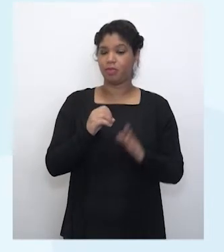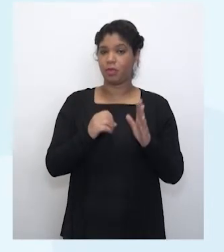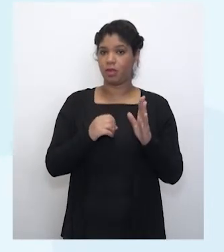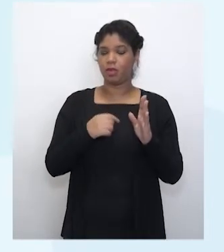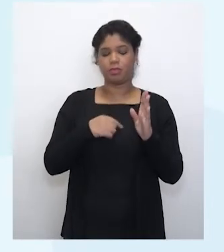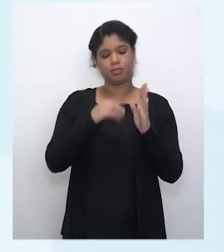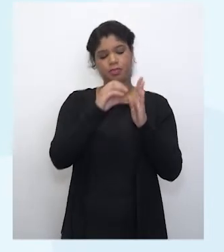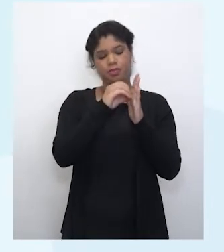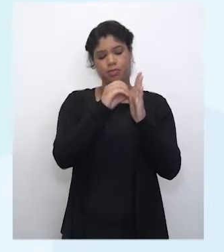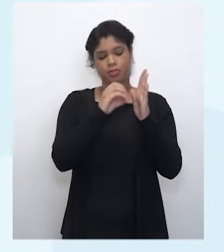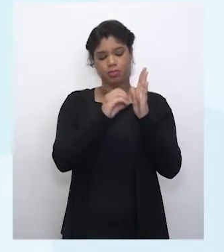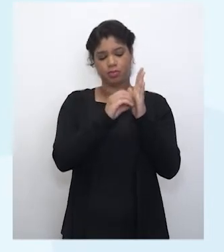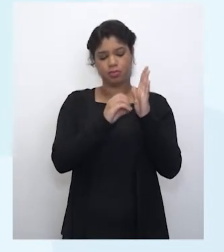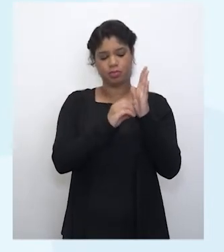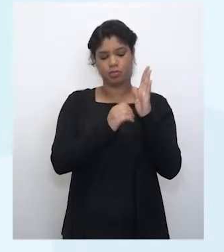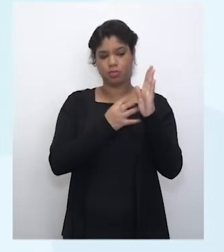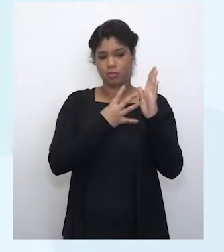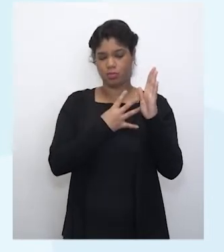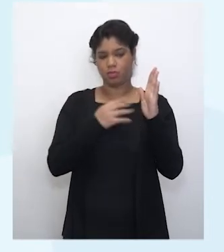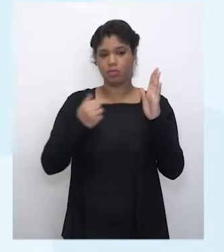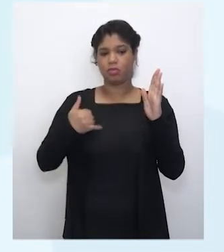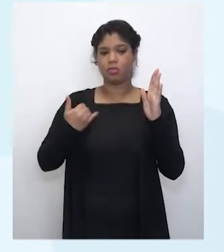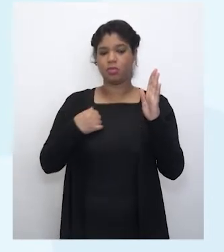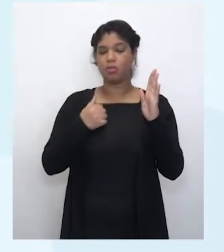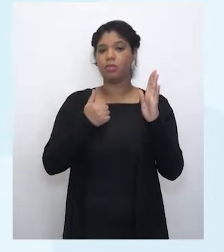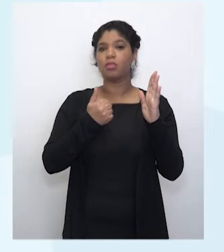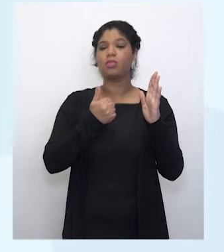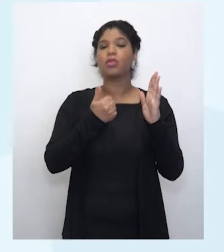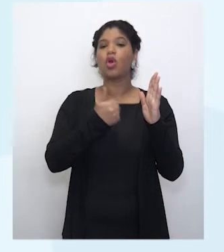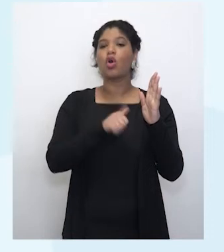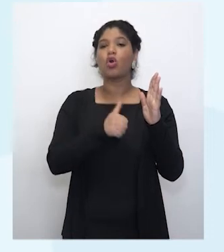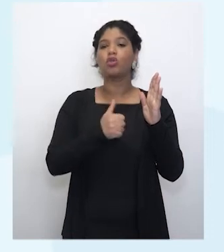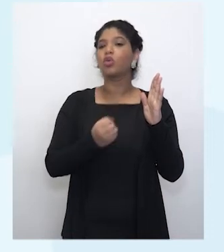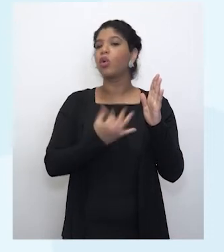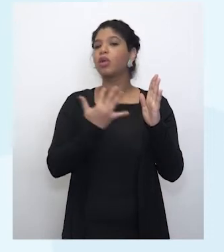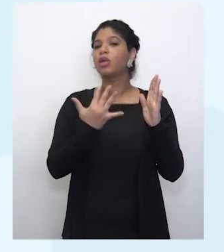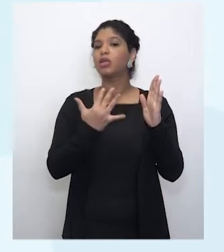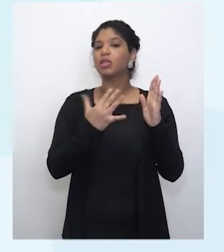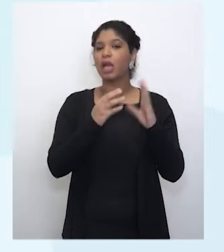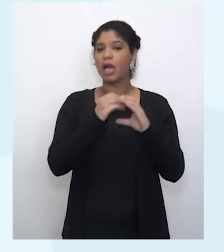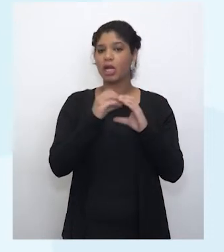4. 11 anos, eu tenho 2 carinhas.